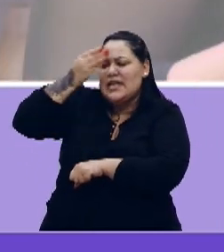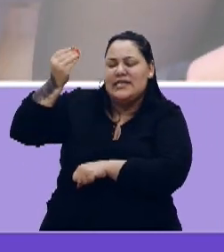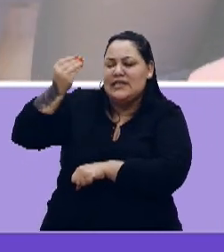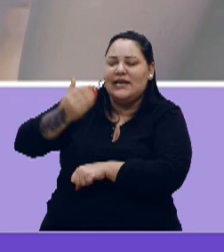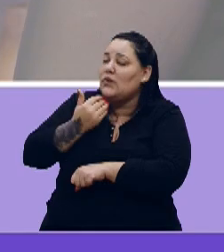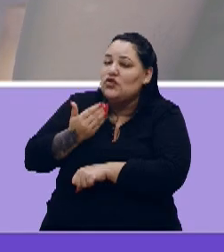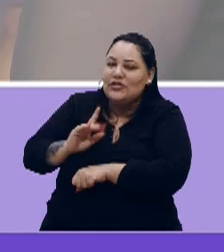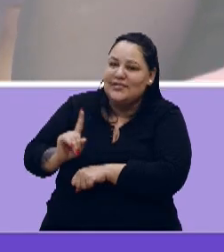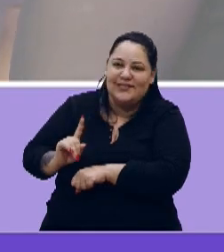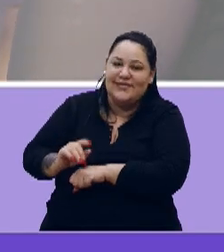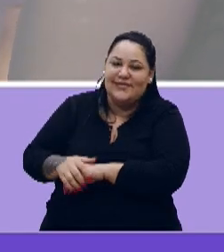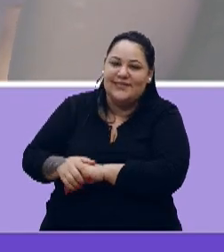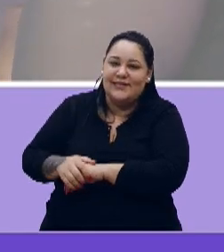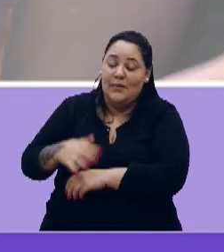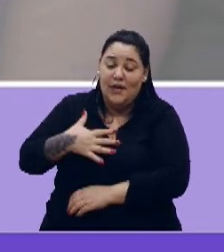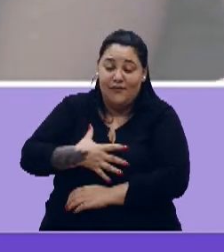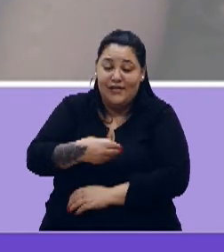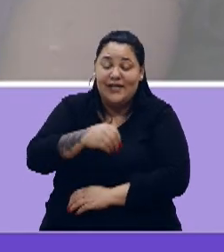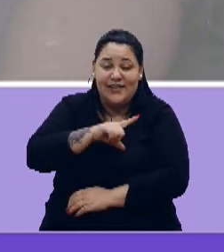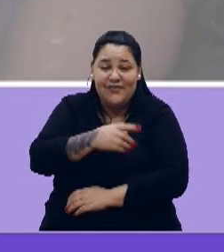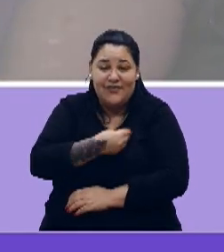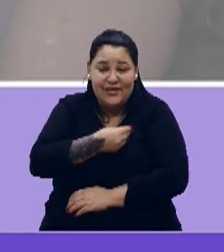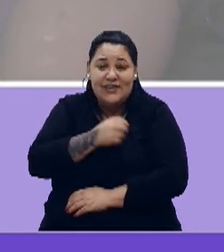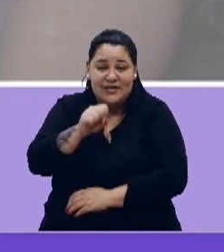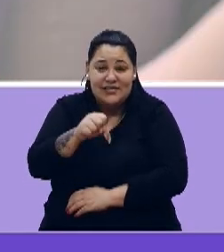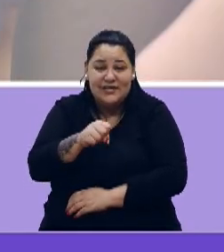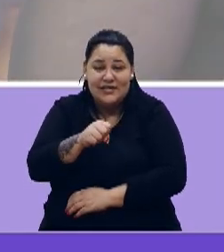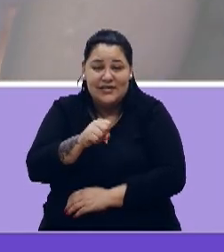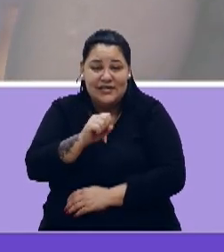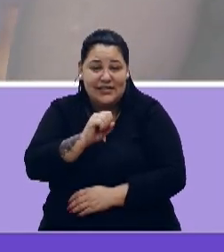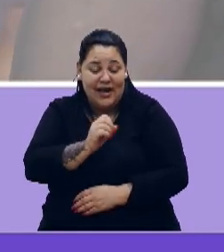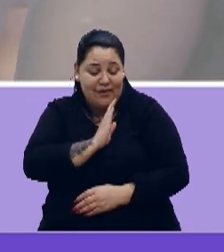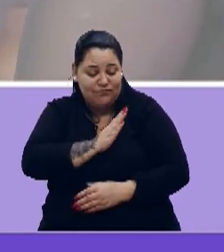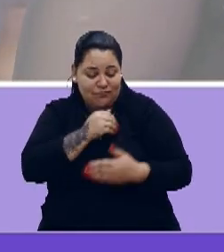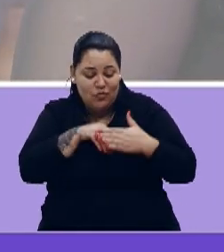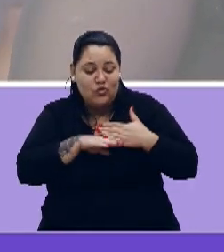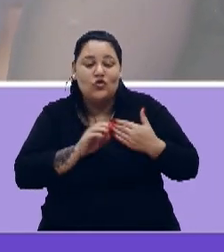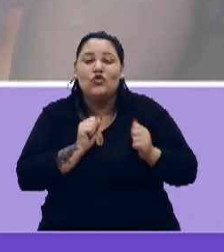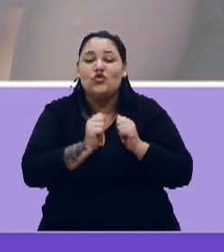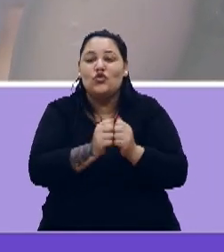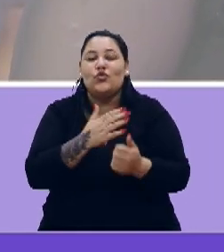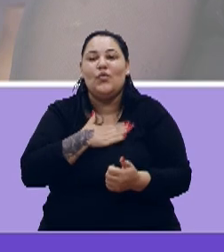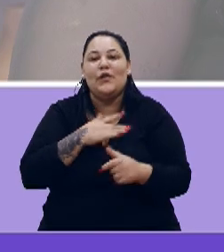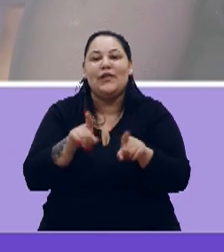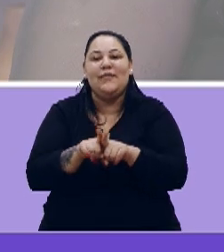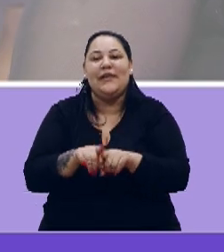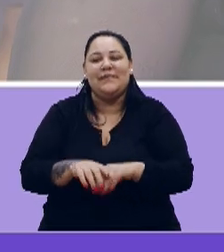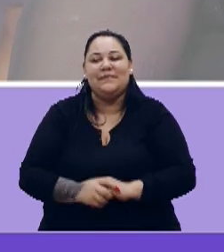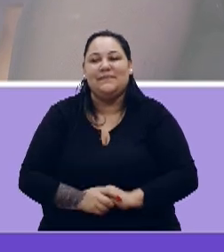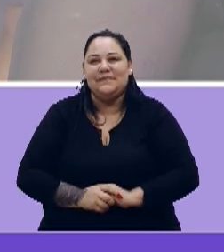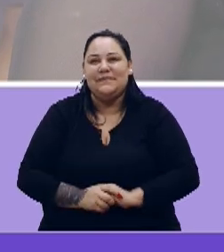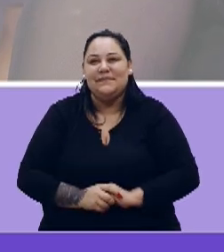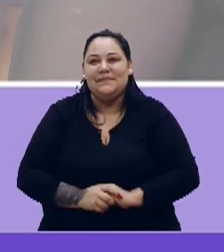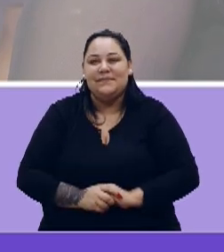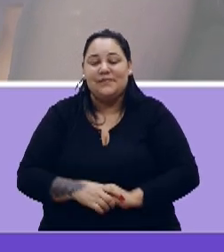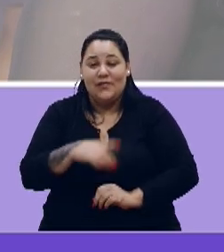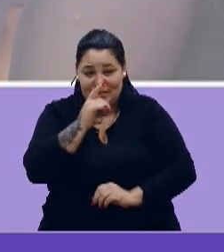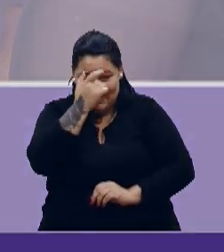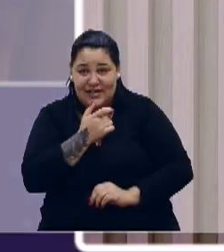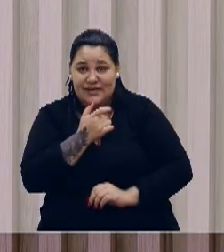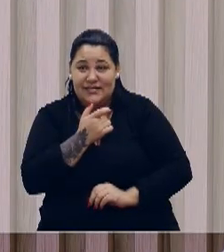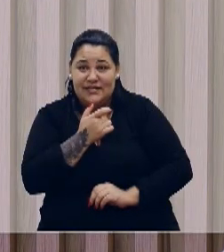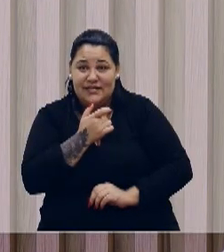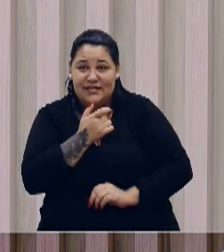Elas existem e existirão enquanto a gente existir. Então, vamos seguir validando. Vocês acham que nesse